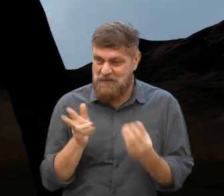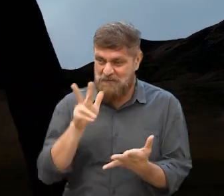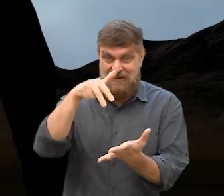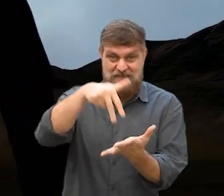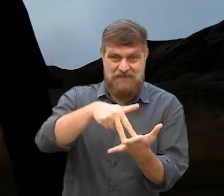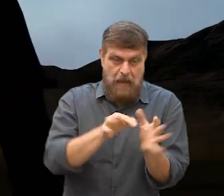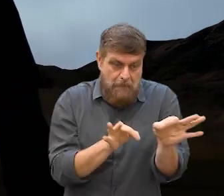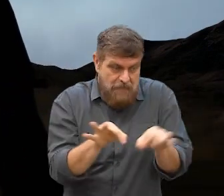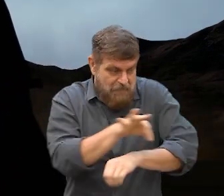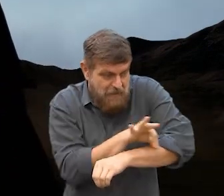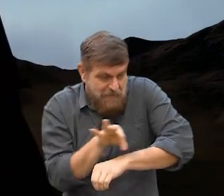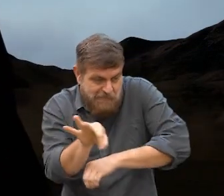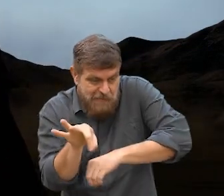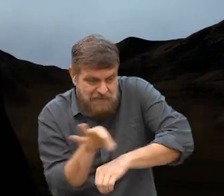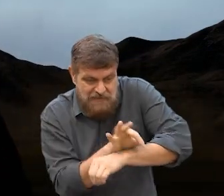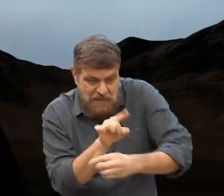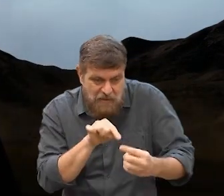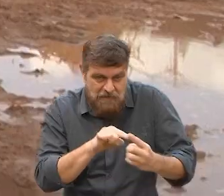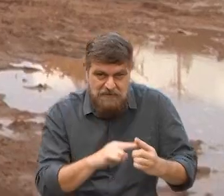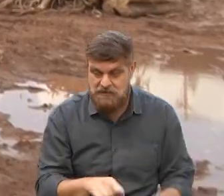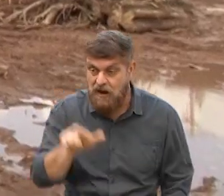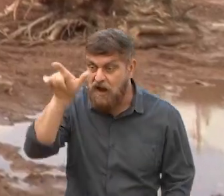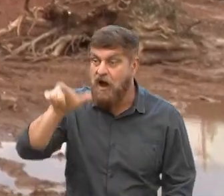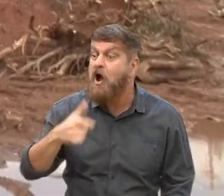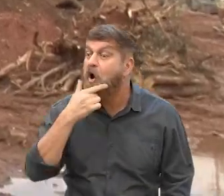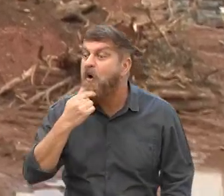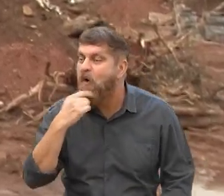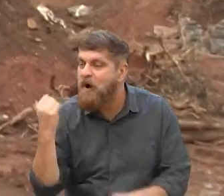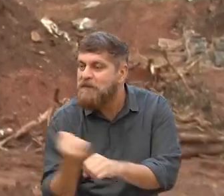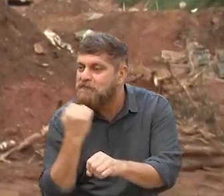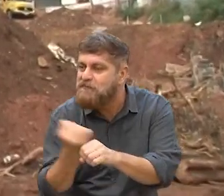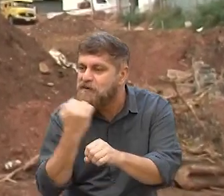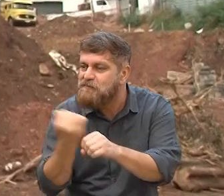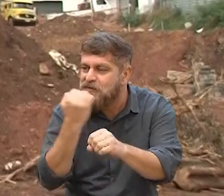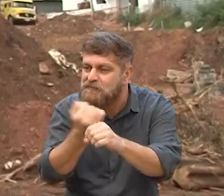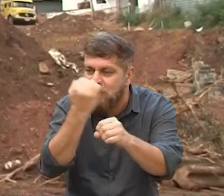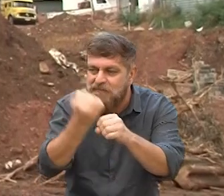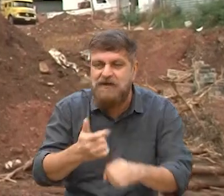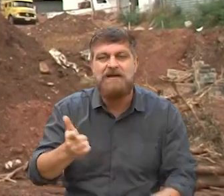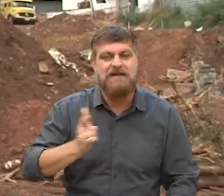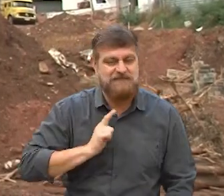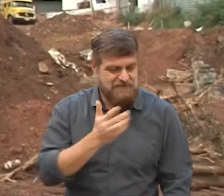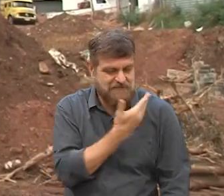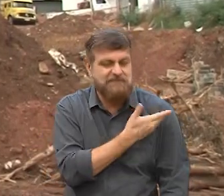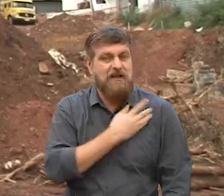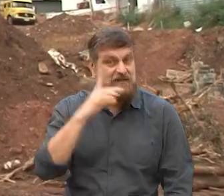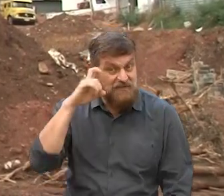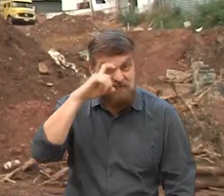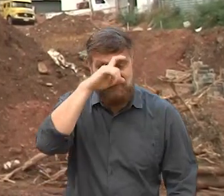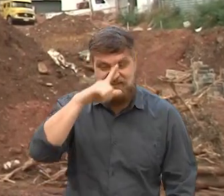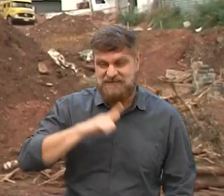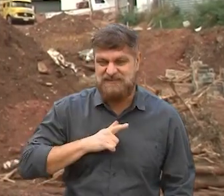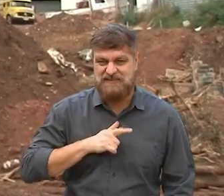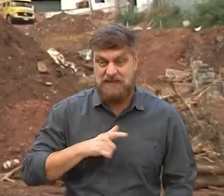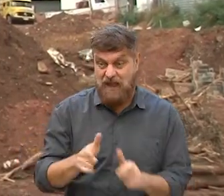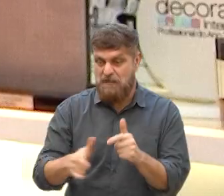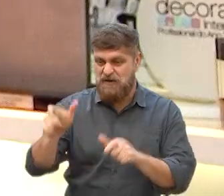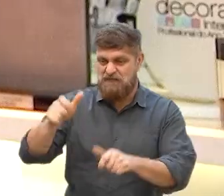pais, existe sempre uma expectativa de que eles vão passar aquele legado para os filhos. Você sente